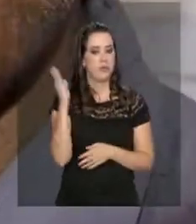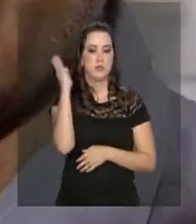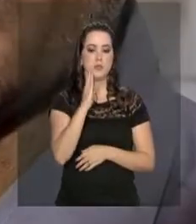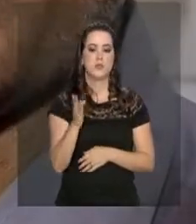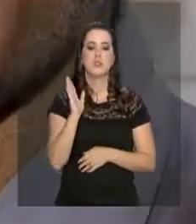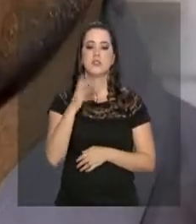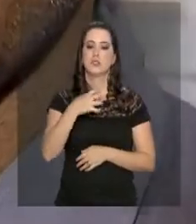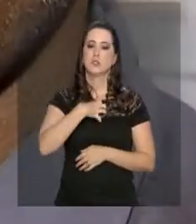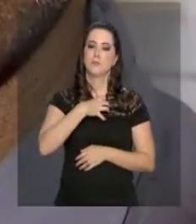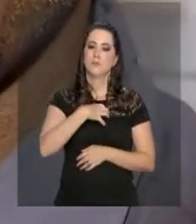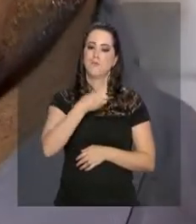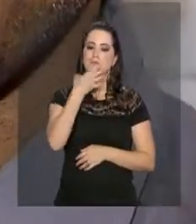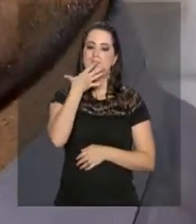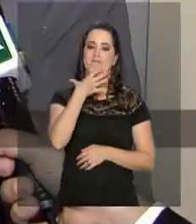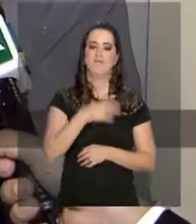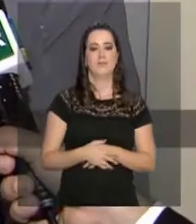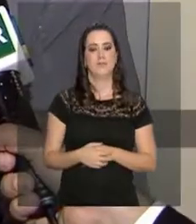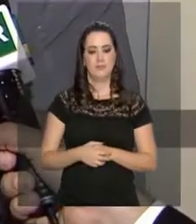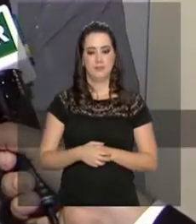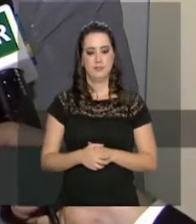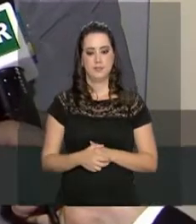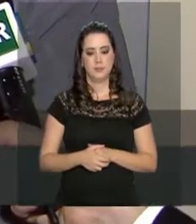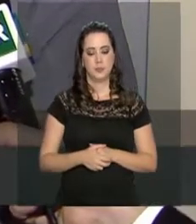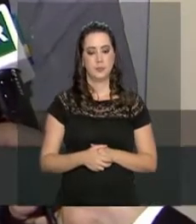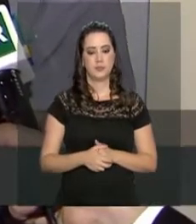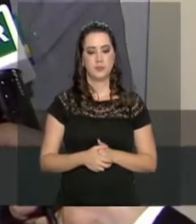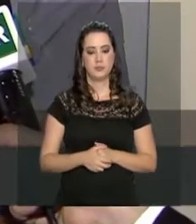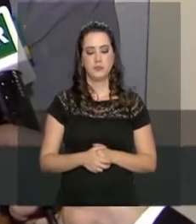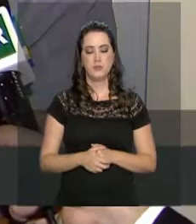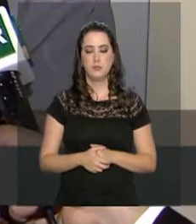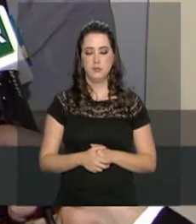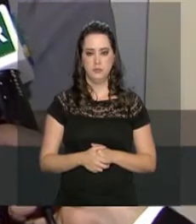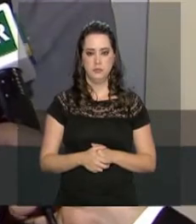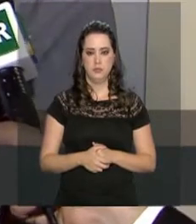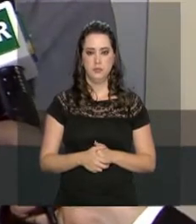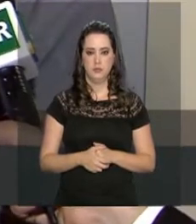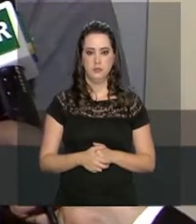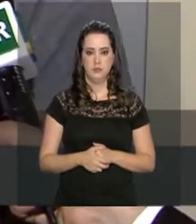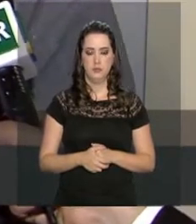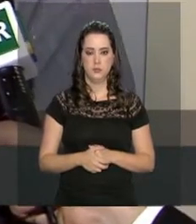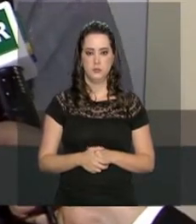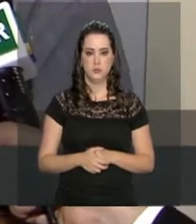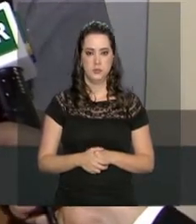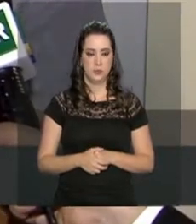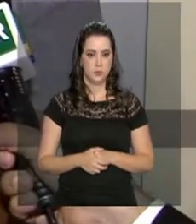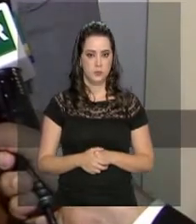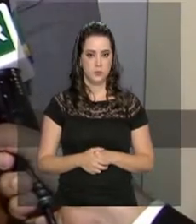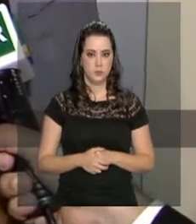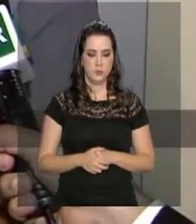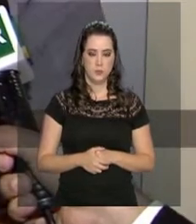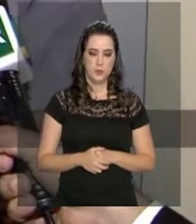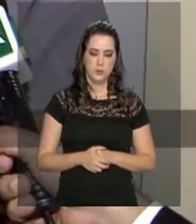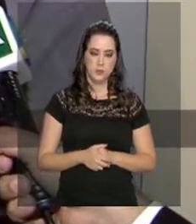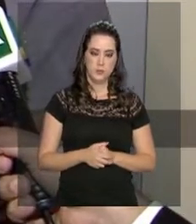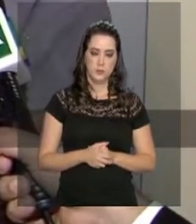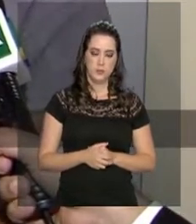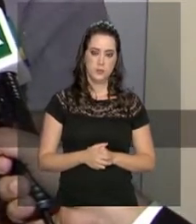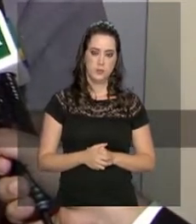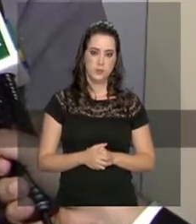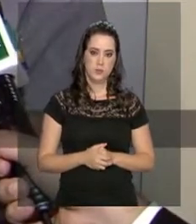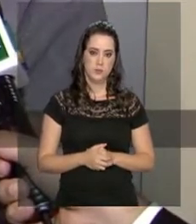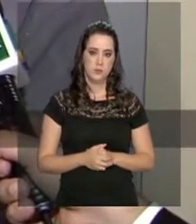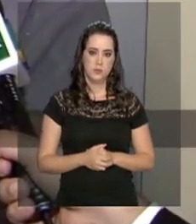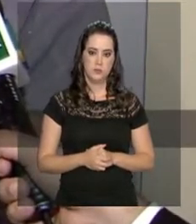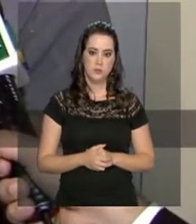já se sentem acolhidos pela lei altera o brasileiro é todo ele atrasa para chegar à tona em novembro tornou nacional na